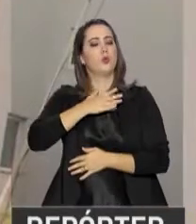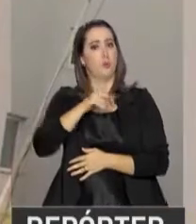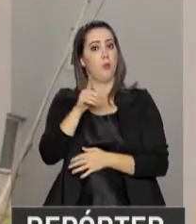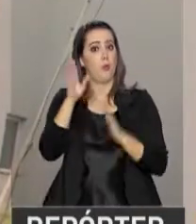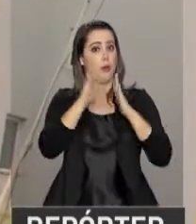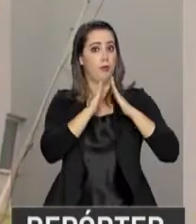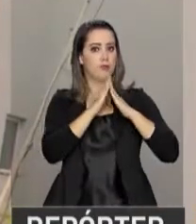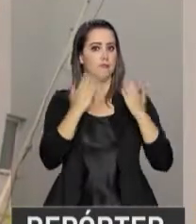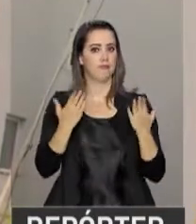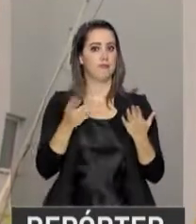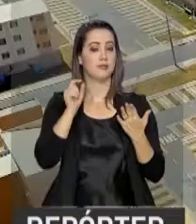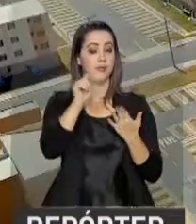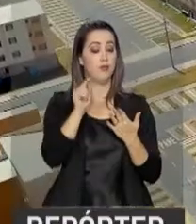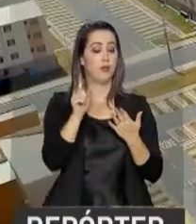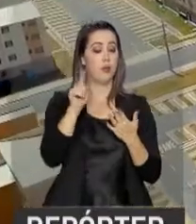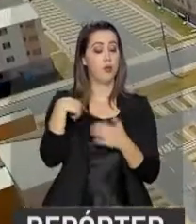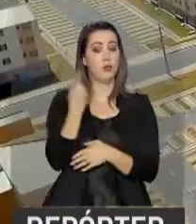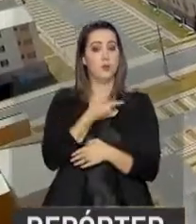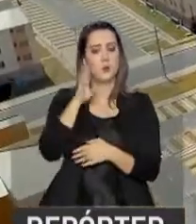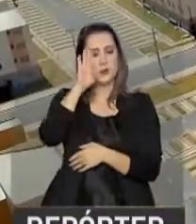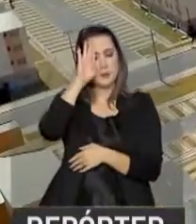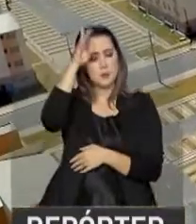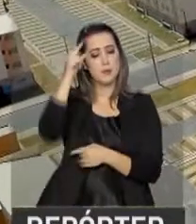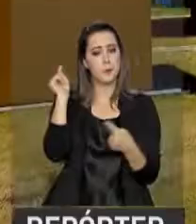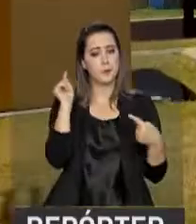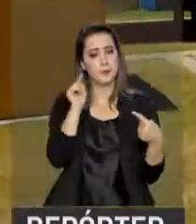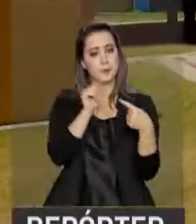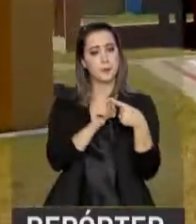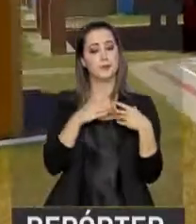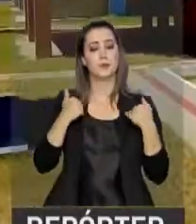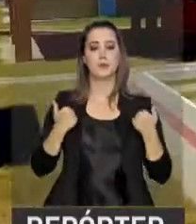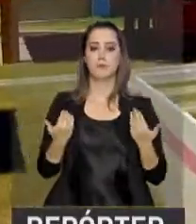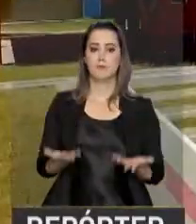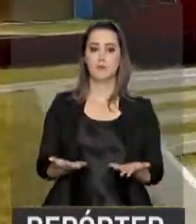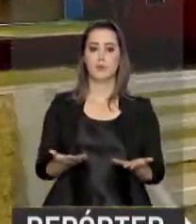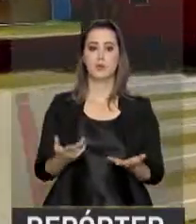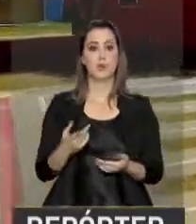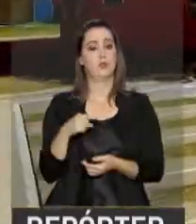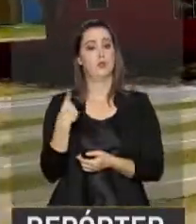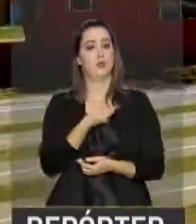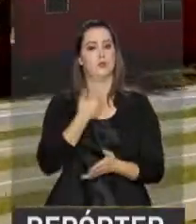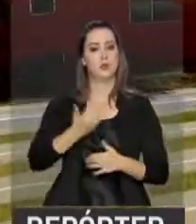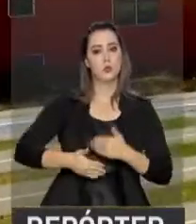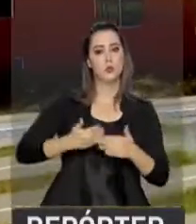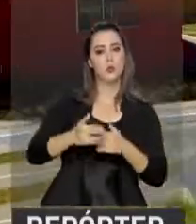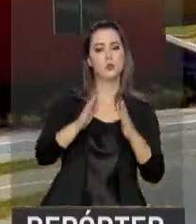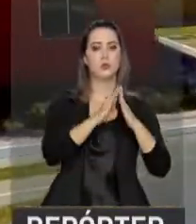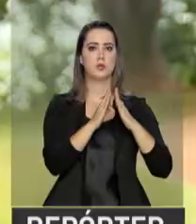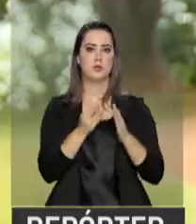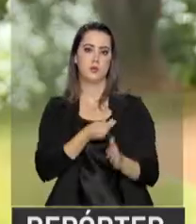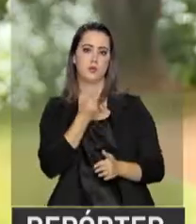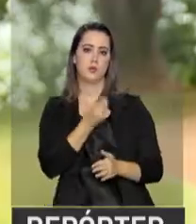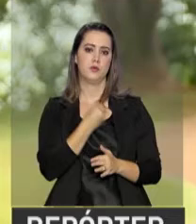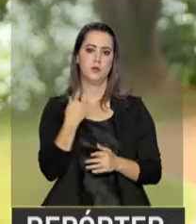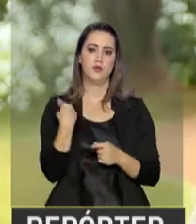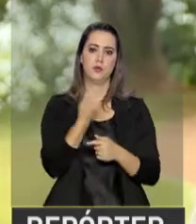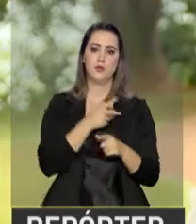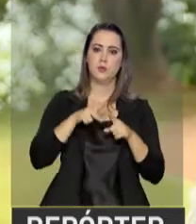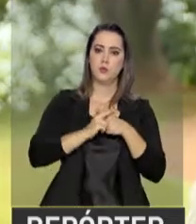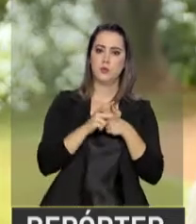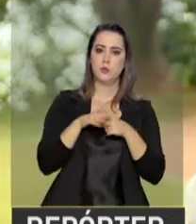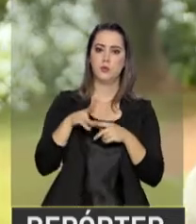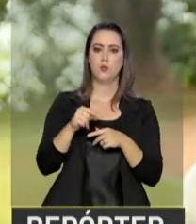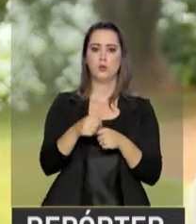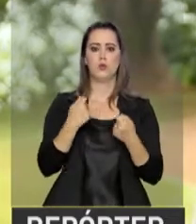Essa sempre foi uma das nossas prioridades. Por isso, não só mantivemos o Minha Casa Minha Vida, como fizemos